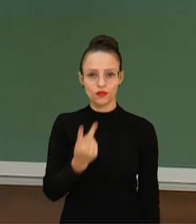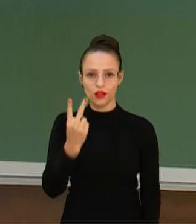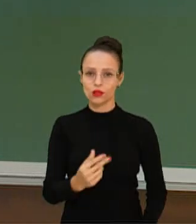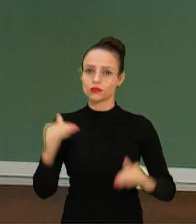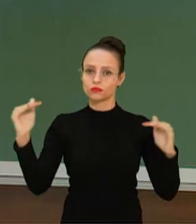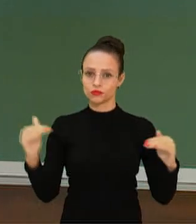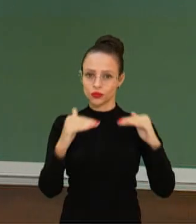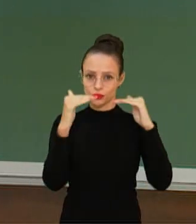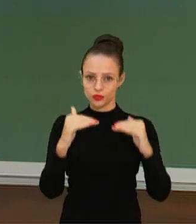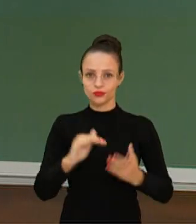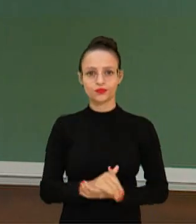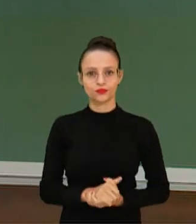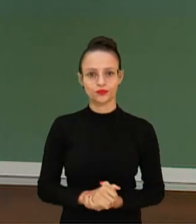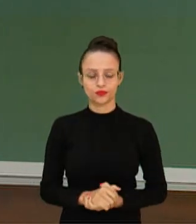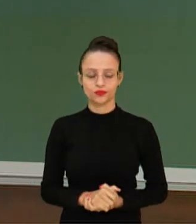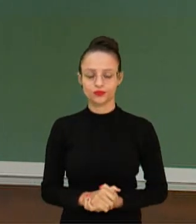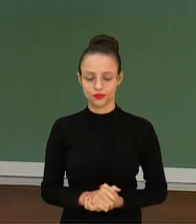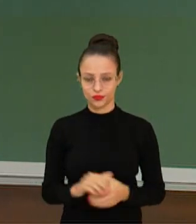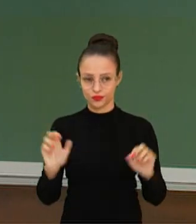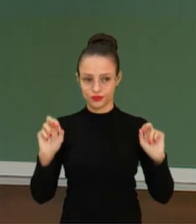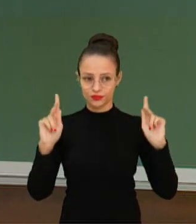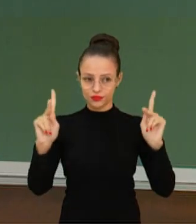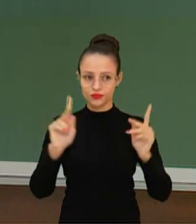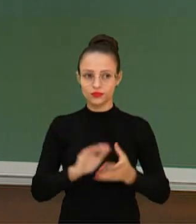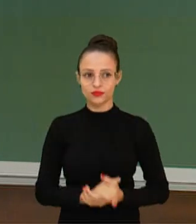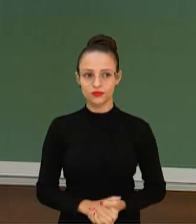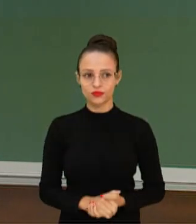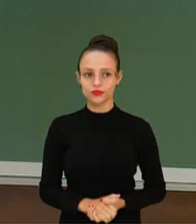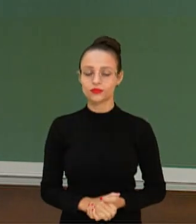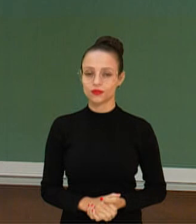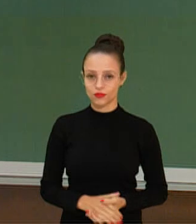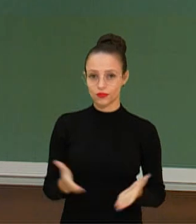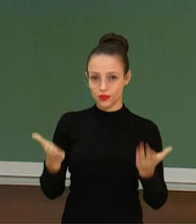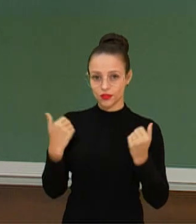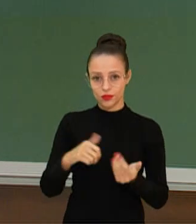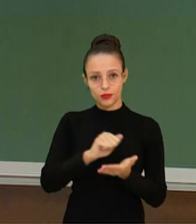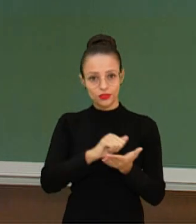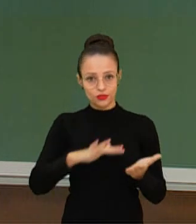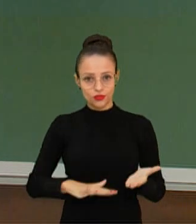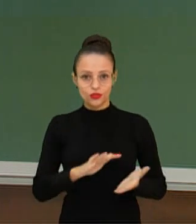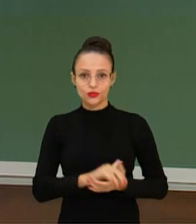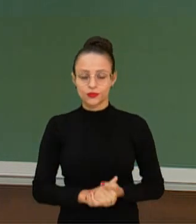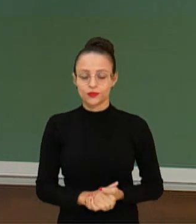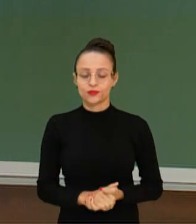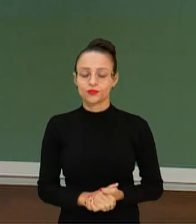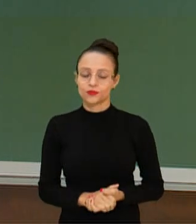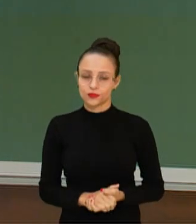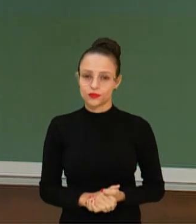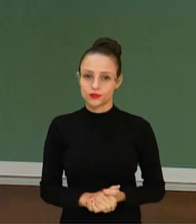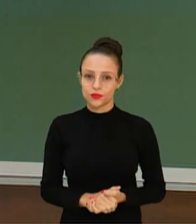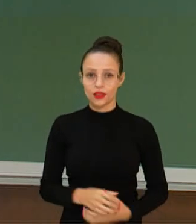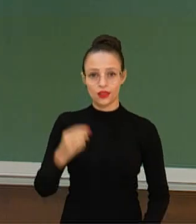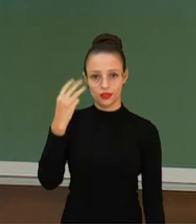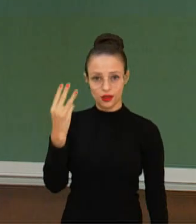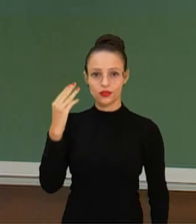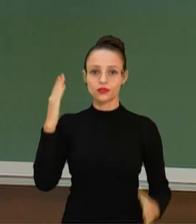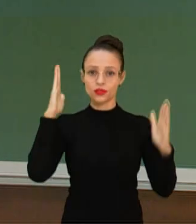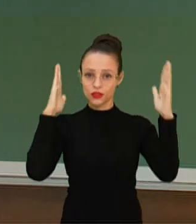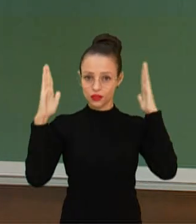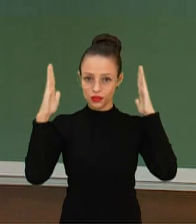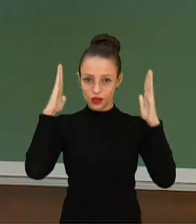diretamente proporcionais, ok? Então vamos ver um exercício aqui. 3